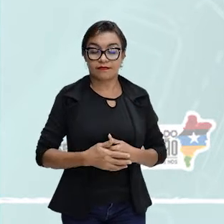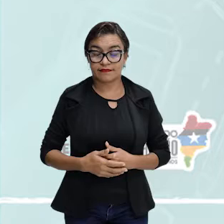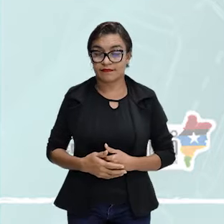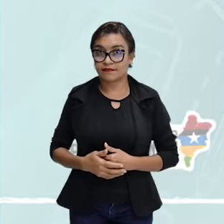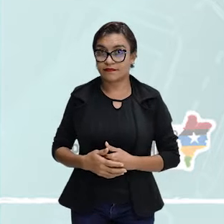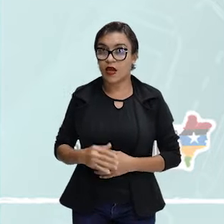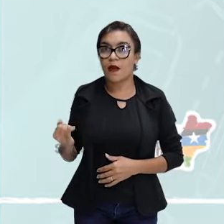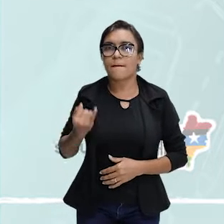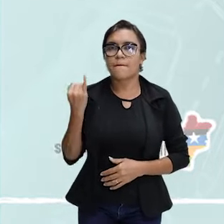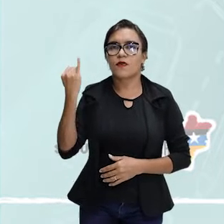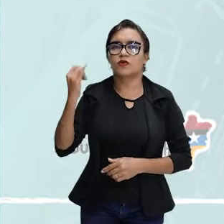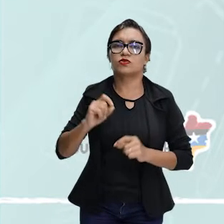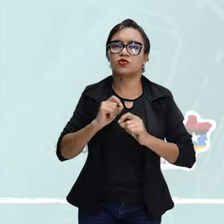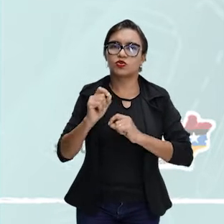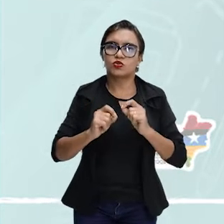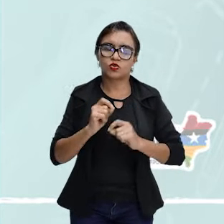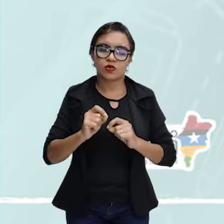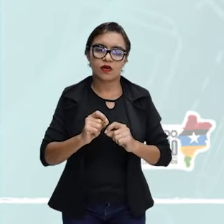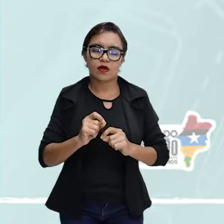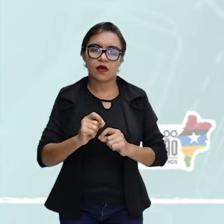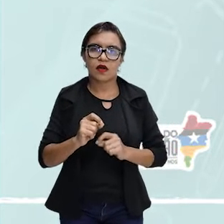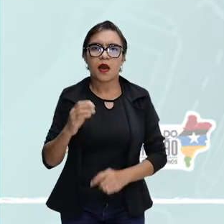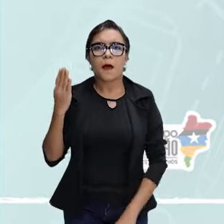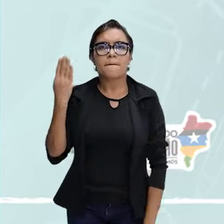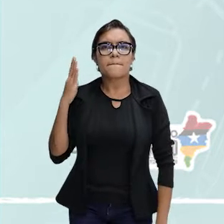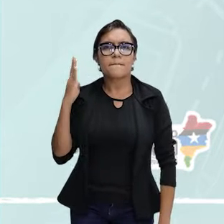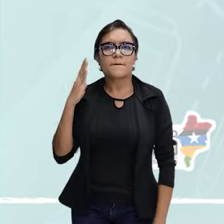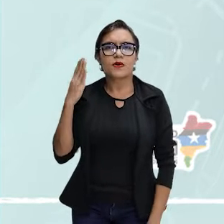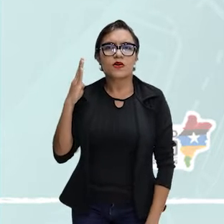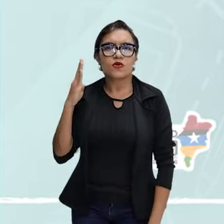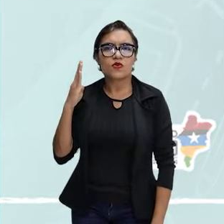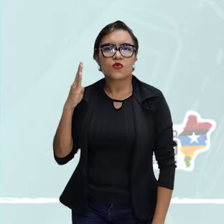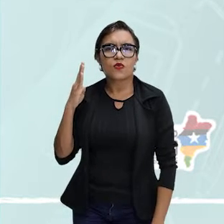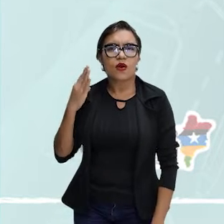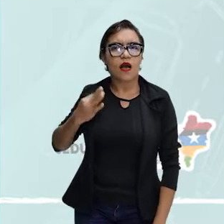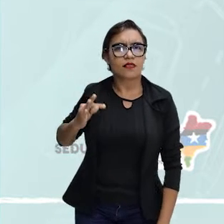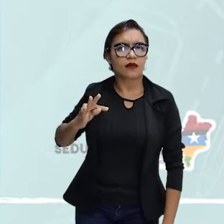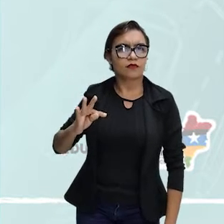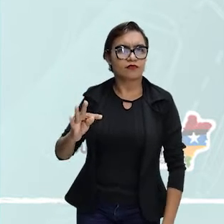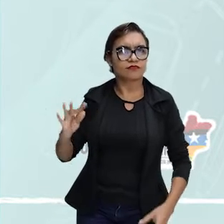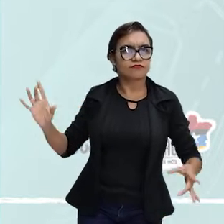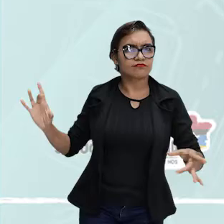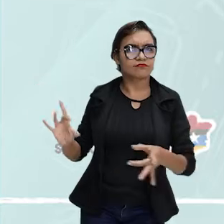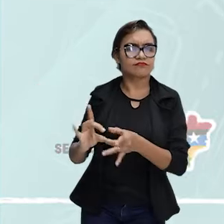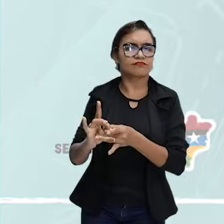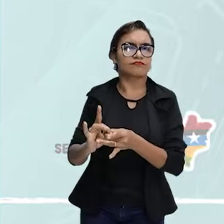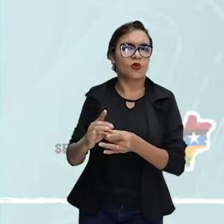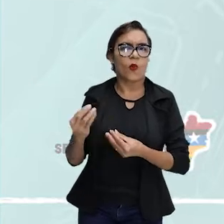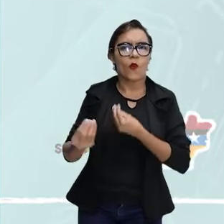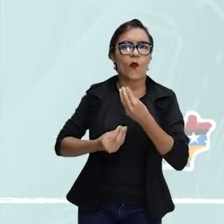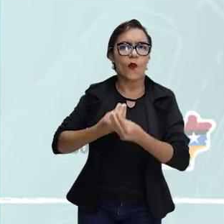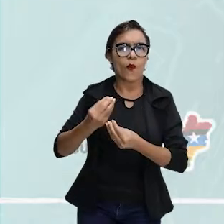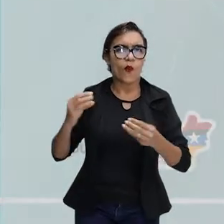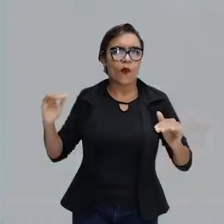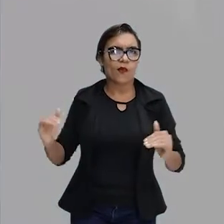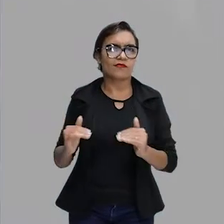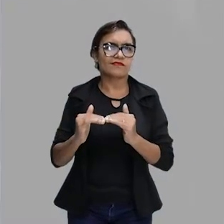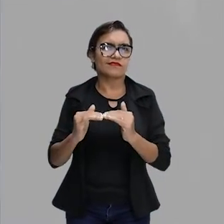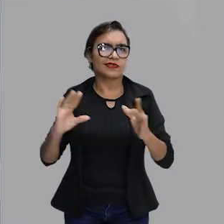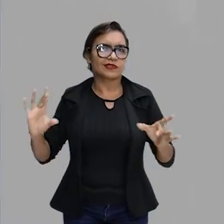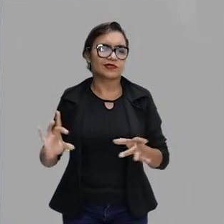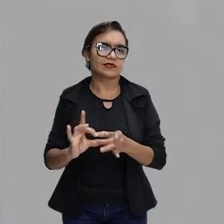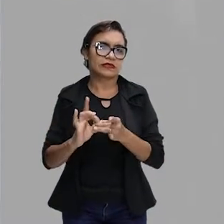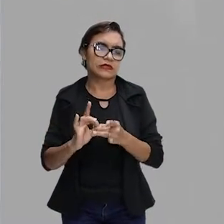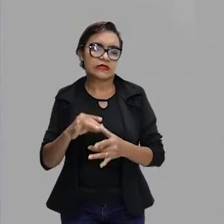importante é que quando se fala de biotecnologia, muita gente associa isso apenas à agricultura, né, com questão de plantio, de sementes